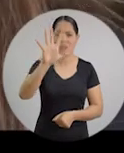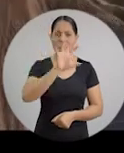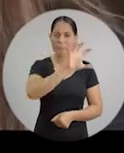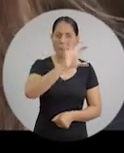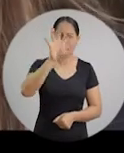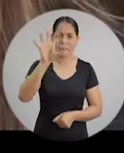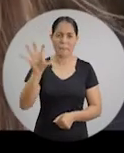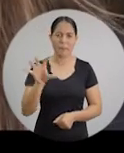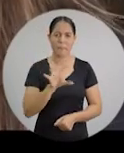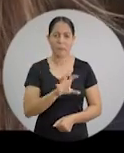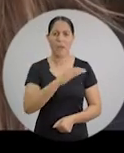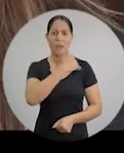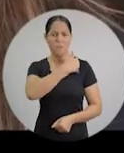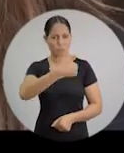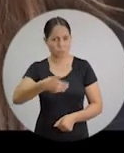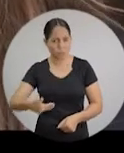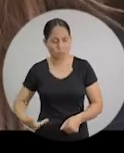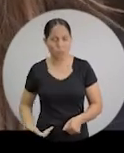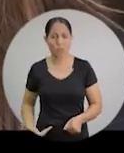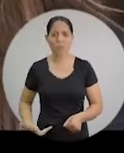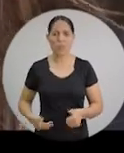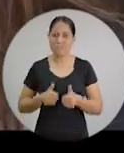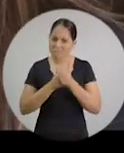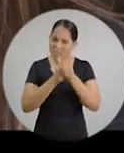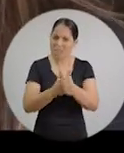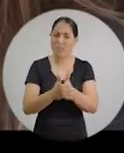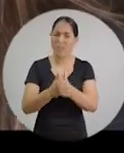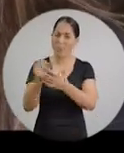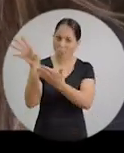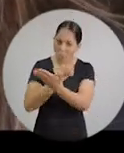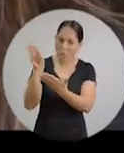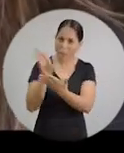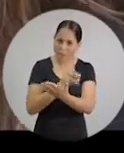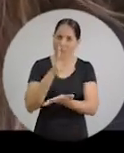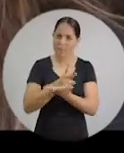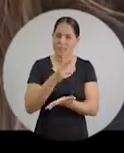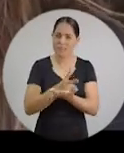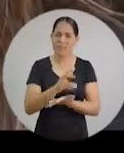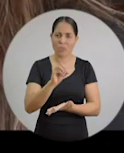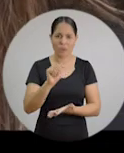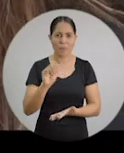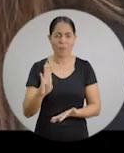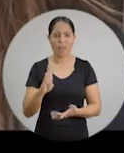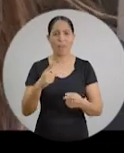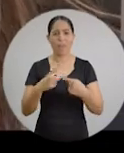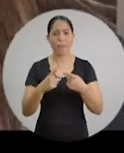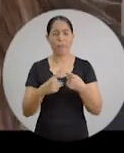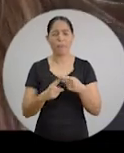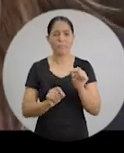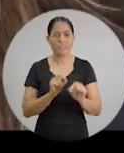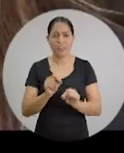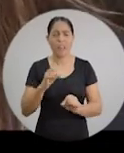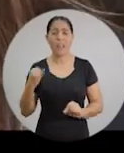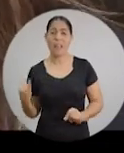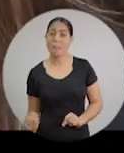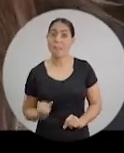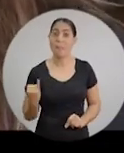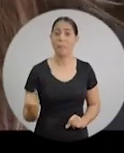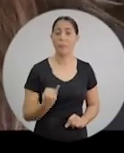também seguissem, né, esse entendimento da OAB, porque eu acho que é muito importante que o